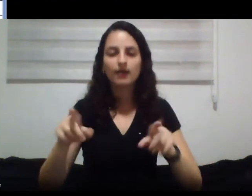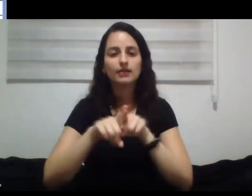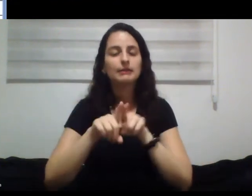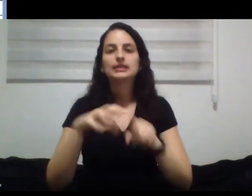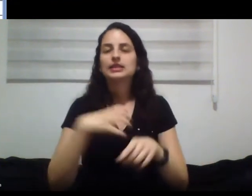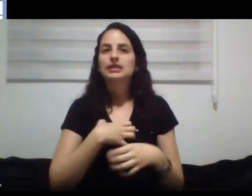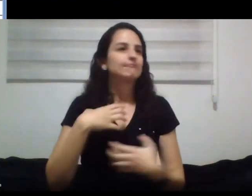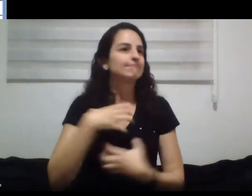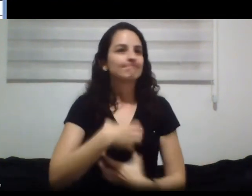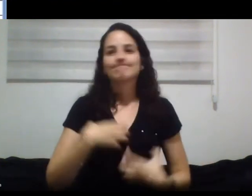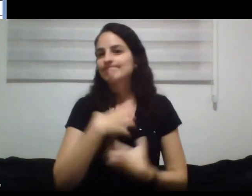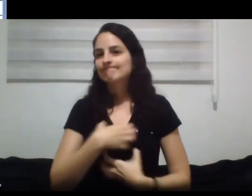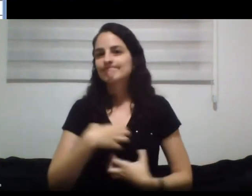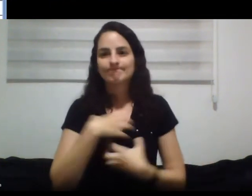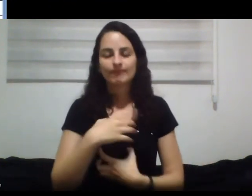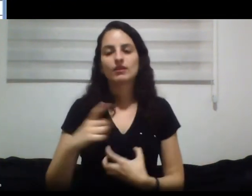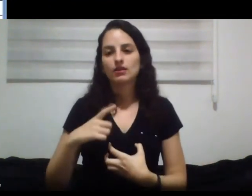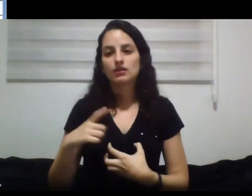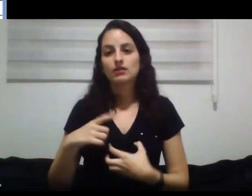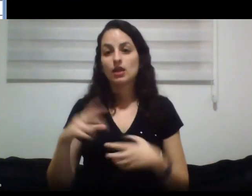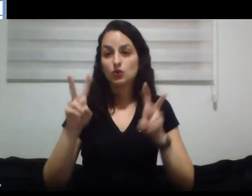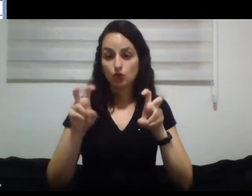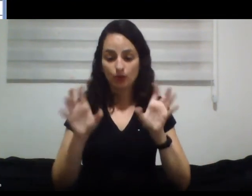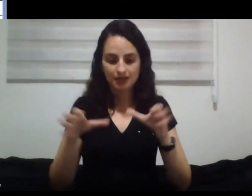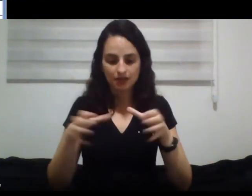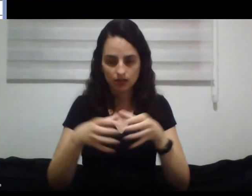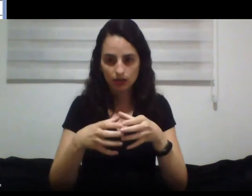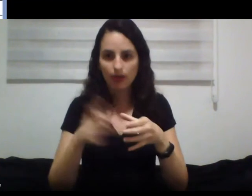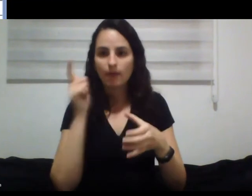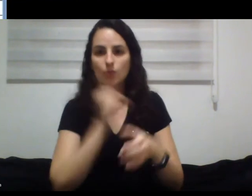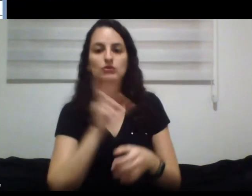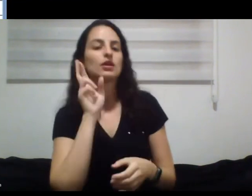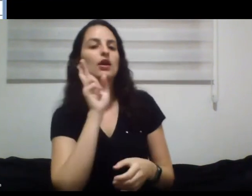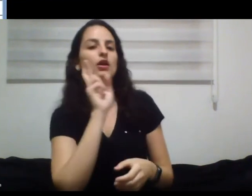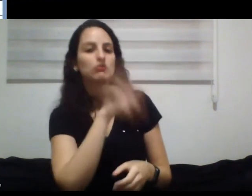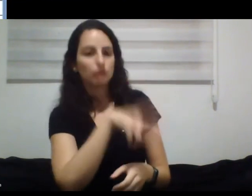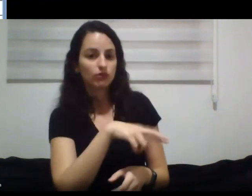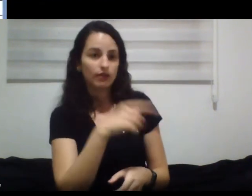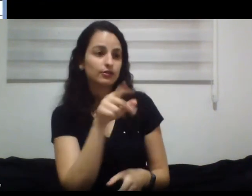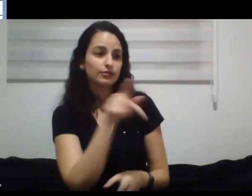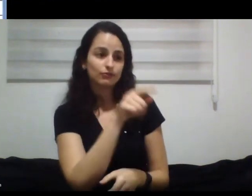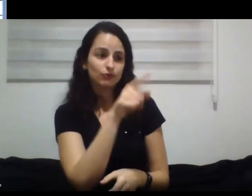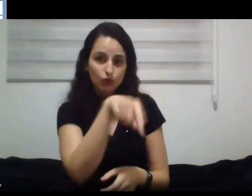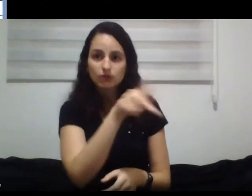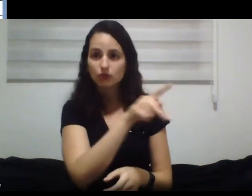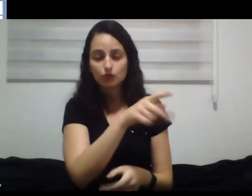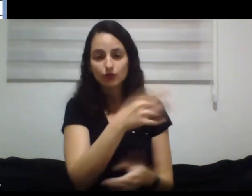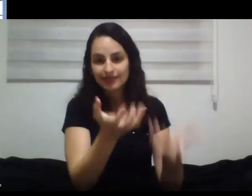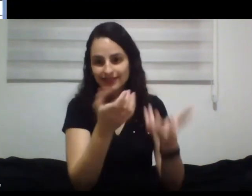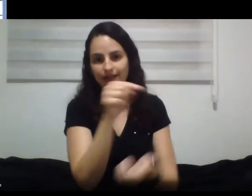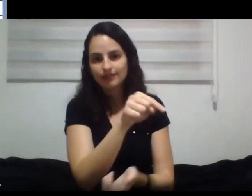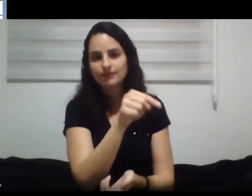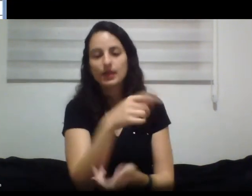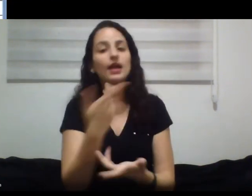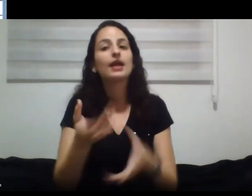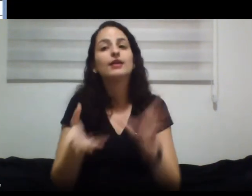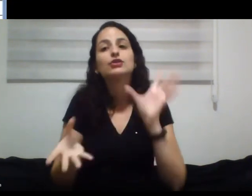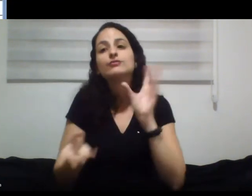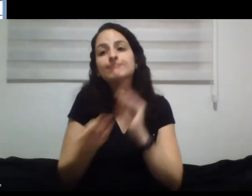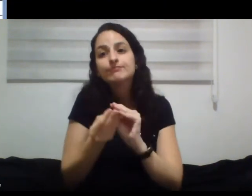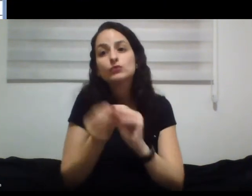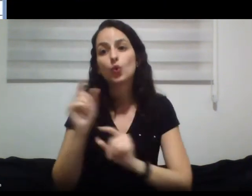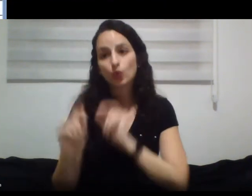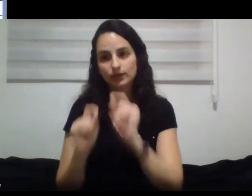que não tiveram a oportunidade de estar lá. Colocar referências bibliográficas que estão nos projetos